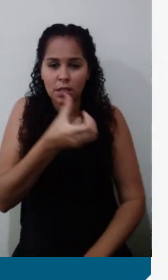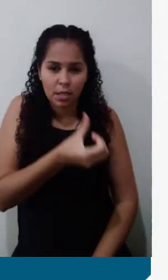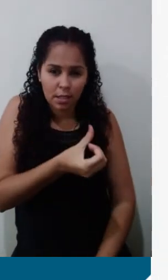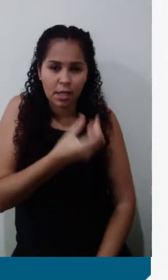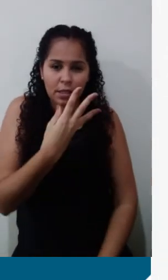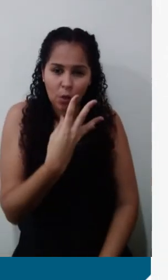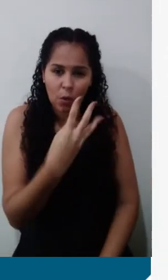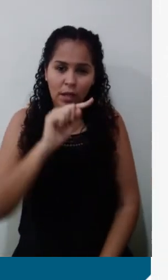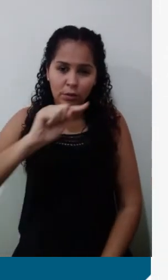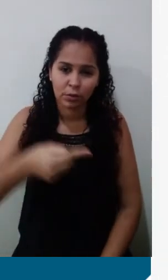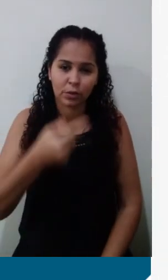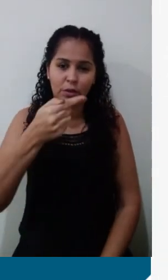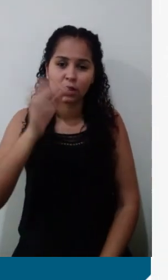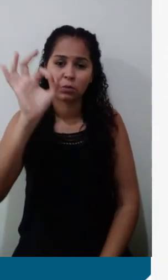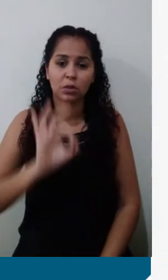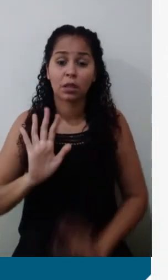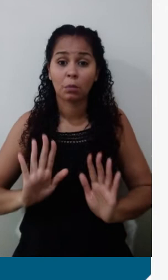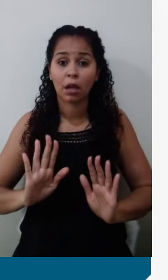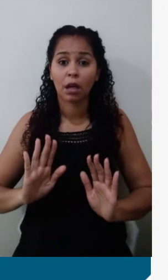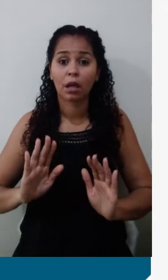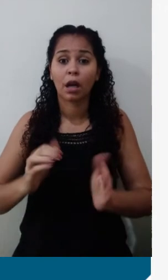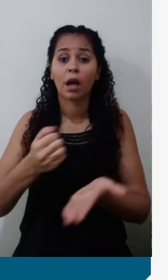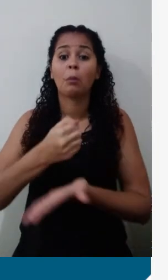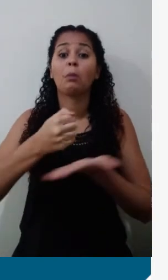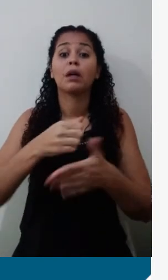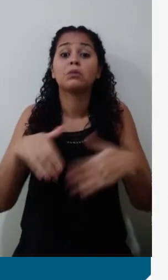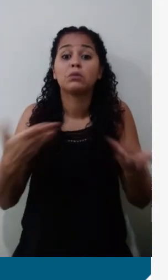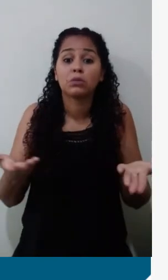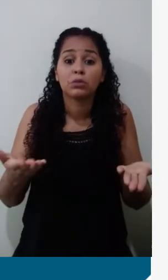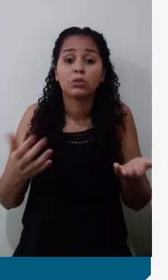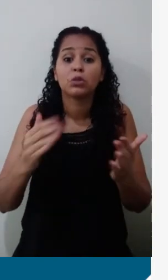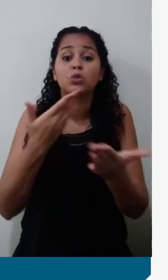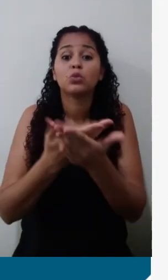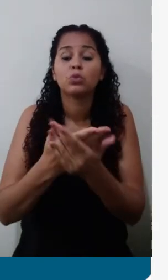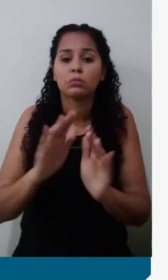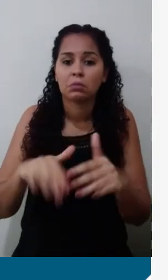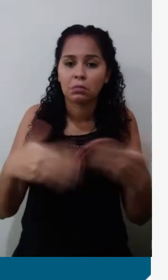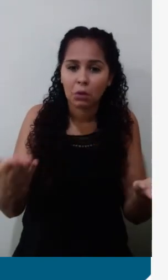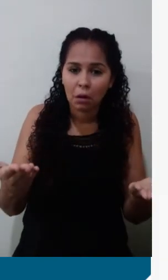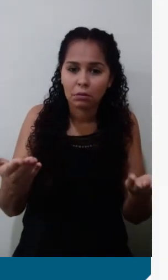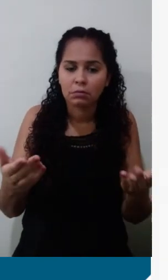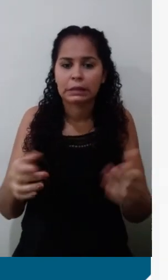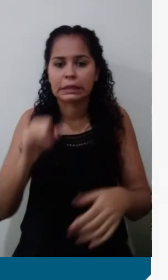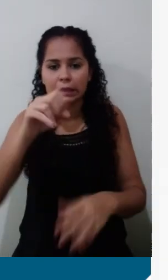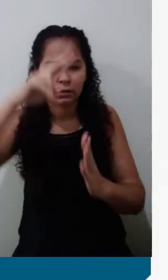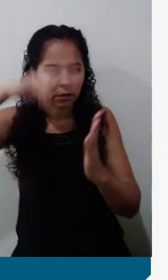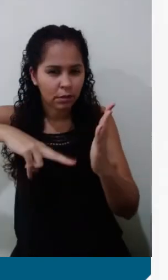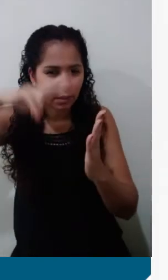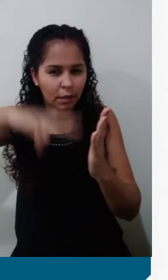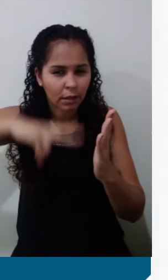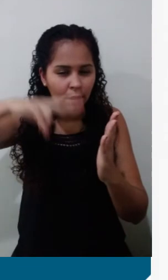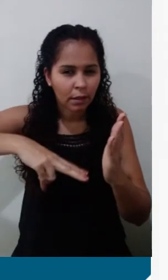64,7%. Retirado de onde? Baseado em que estudo, né? E com a leitura atenta, vocês vão